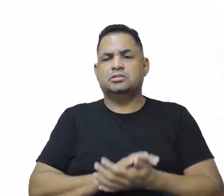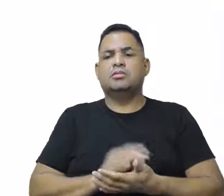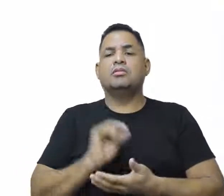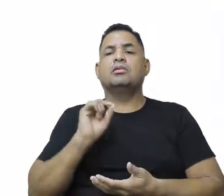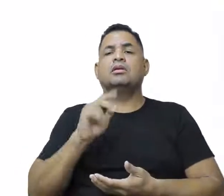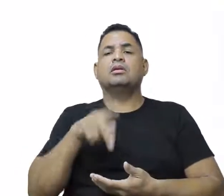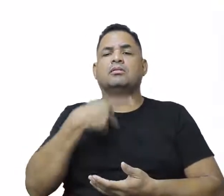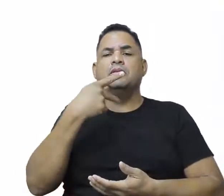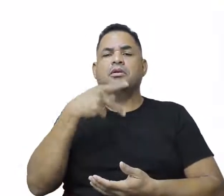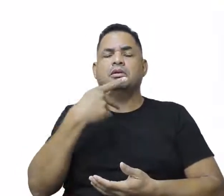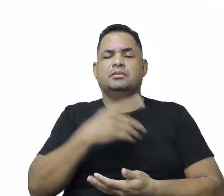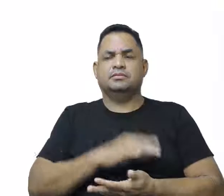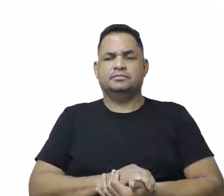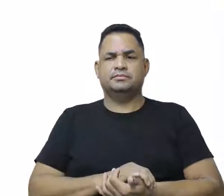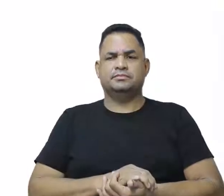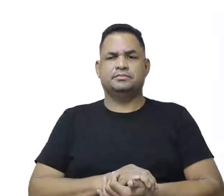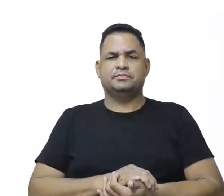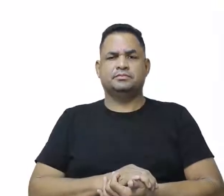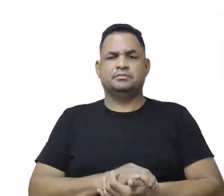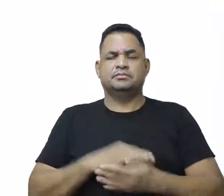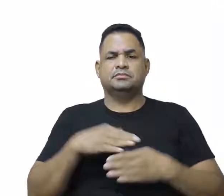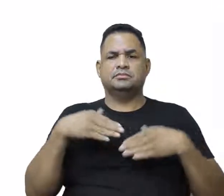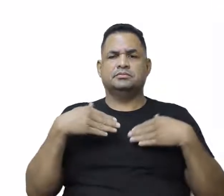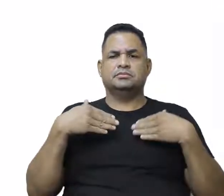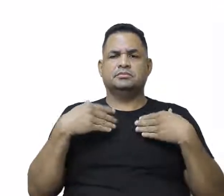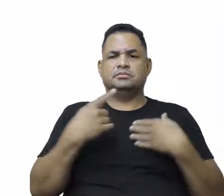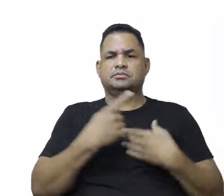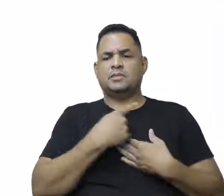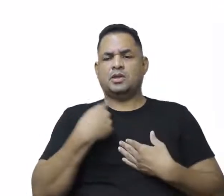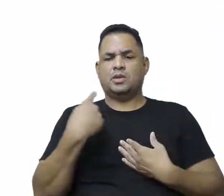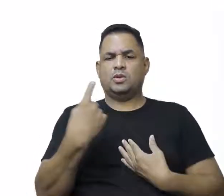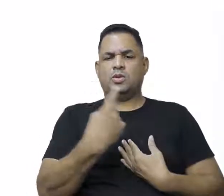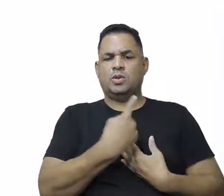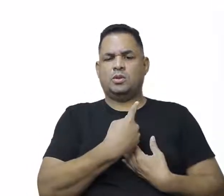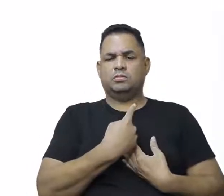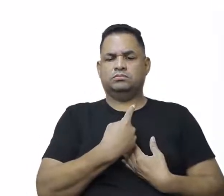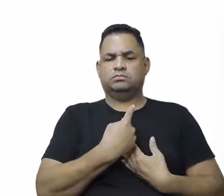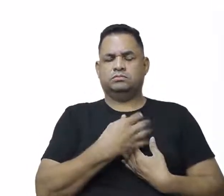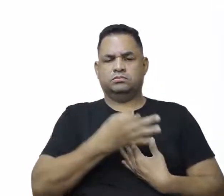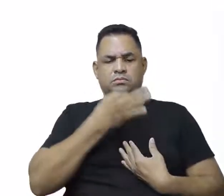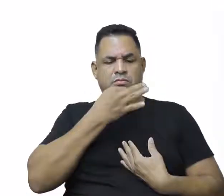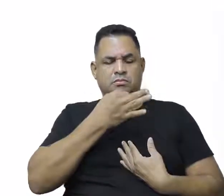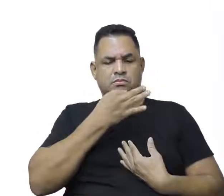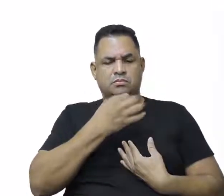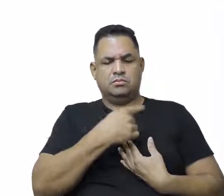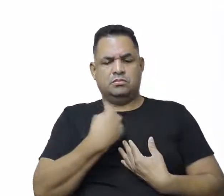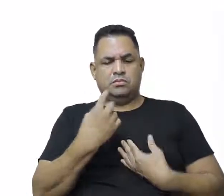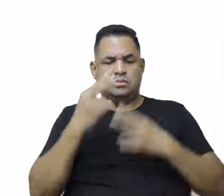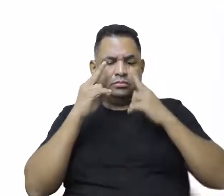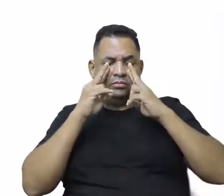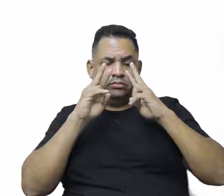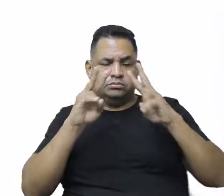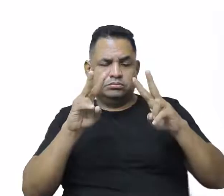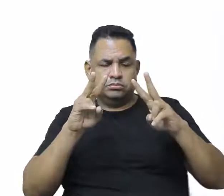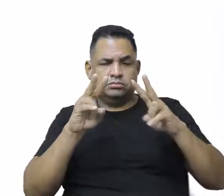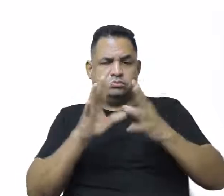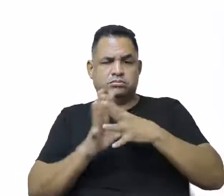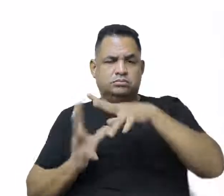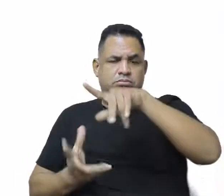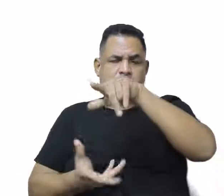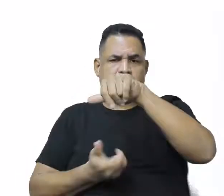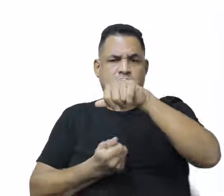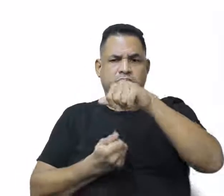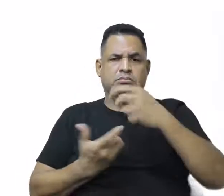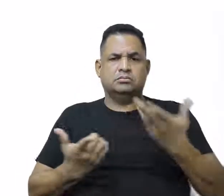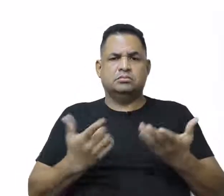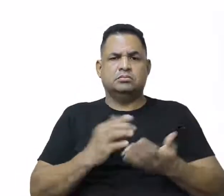querendo dizer é o seguinte, que a nossa opinião, que a nossa visão de mundo,